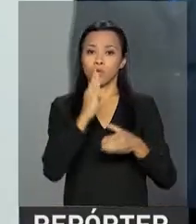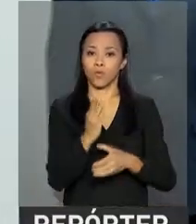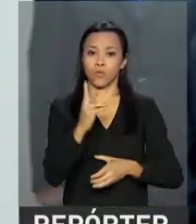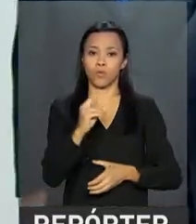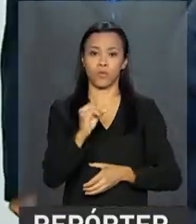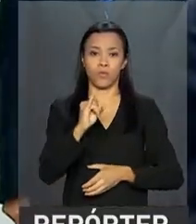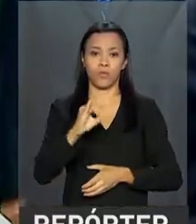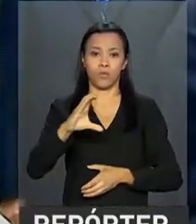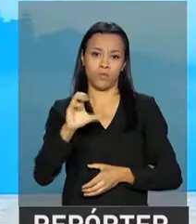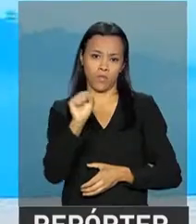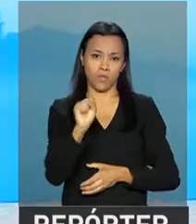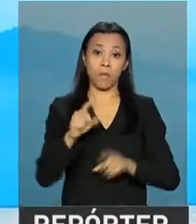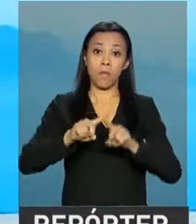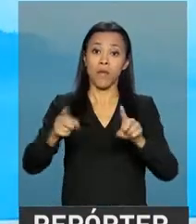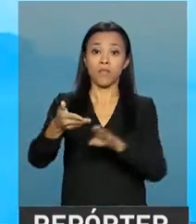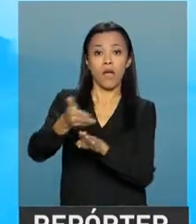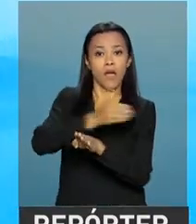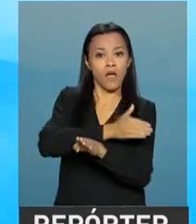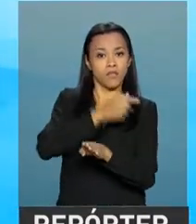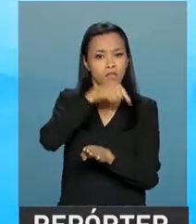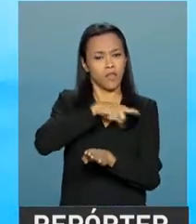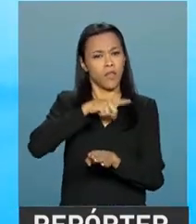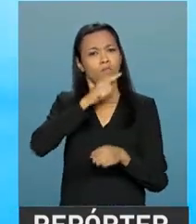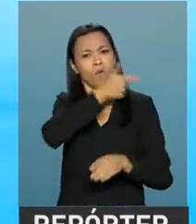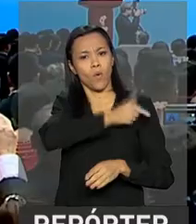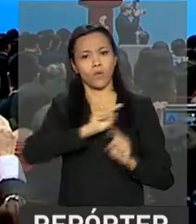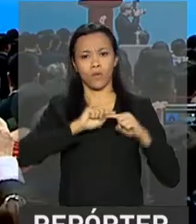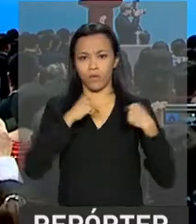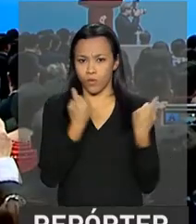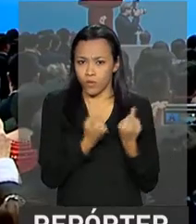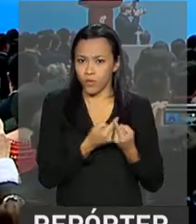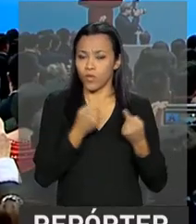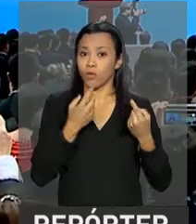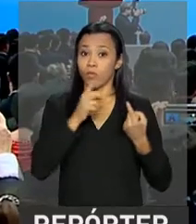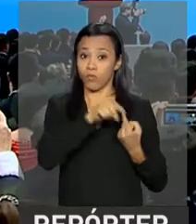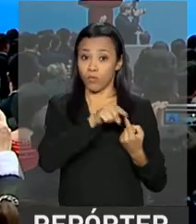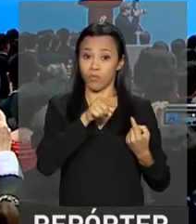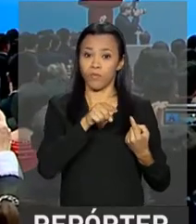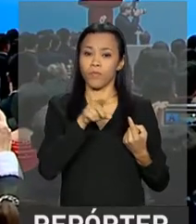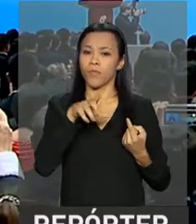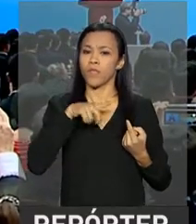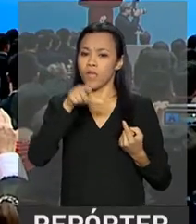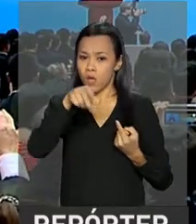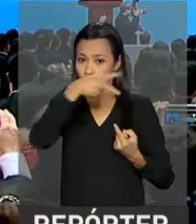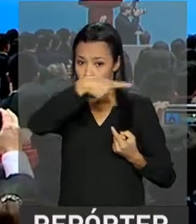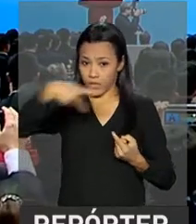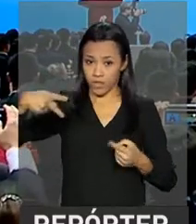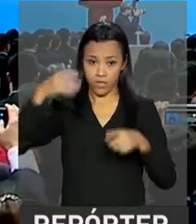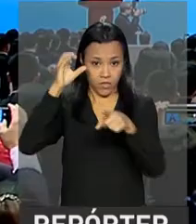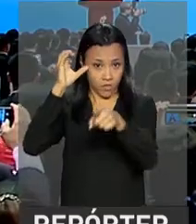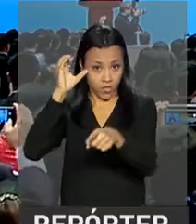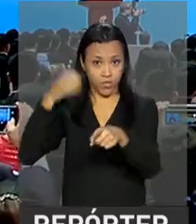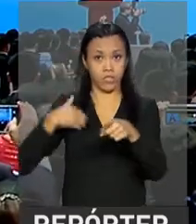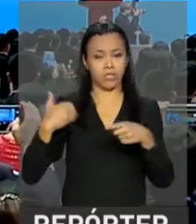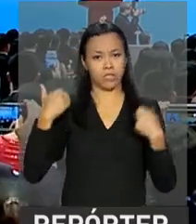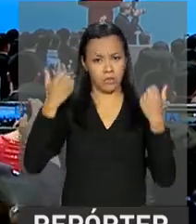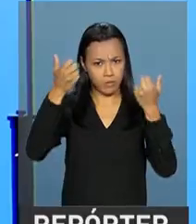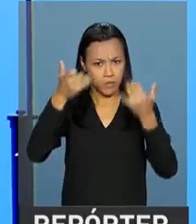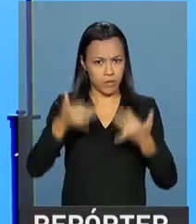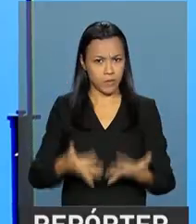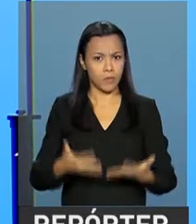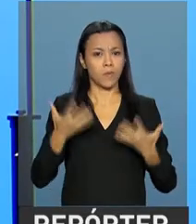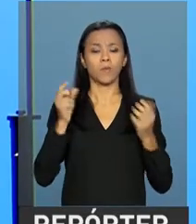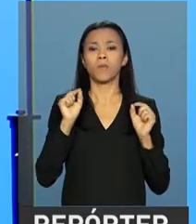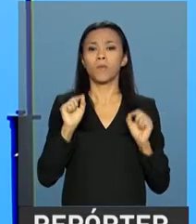reuniões, participou da abertura do Fórum Empresarial do Bloco. O presidente chinês, Xi Jinping, dispensou cerimônias